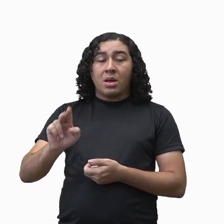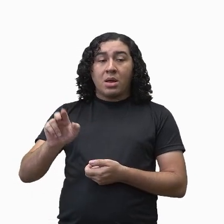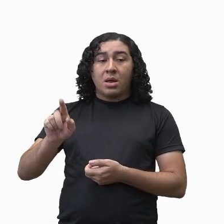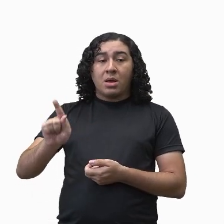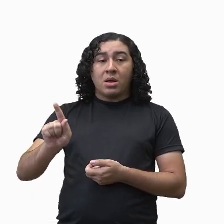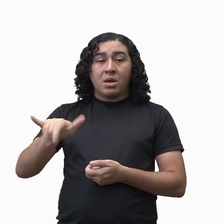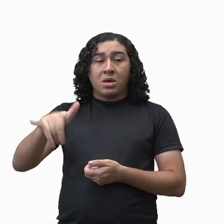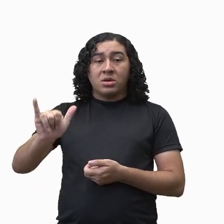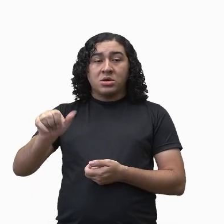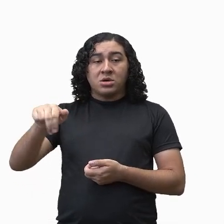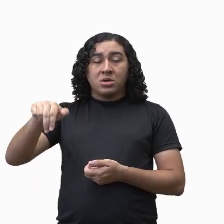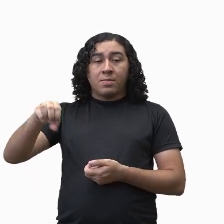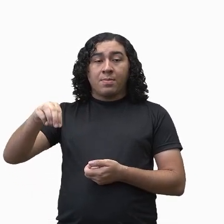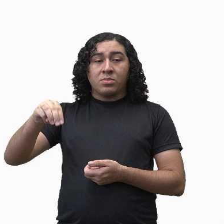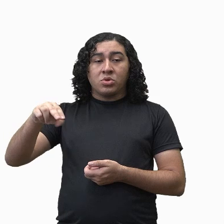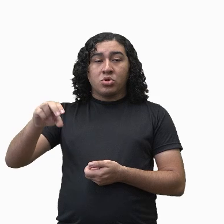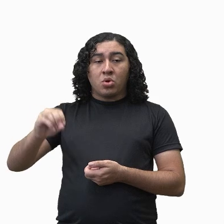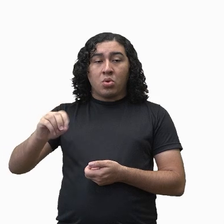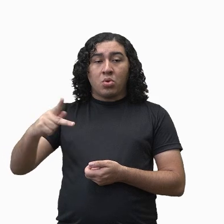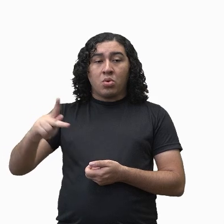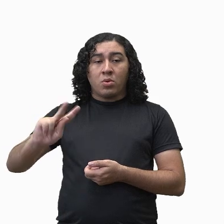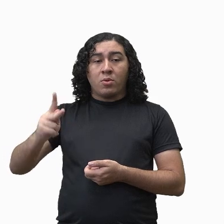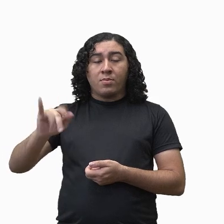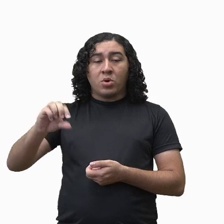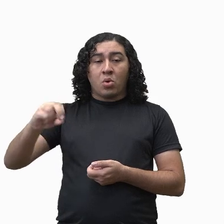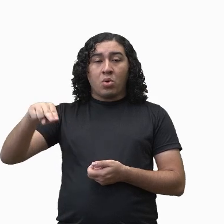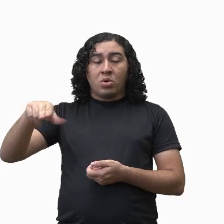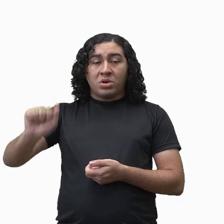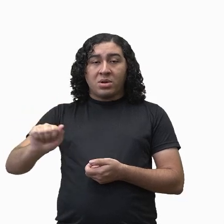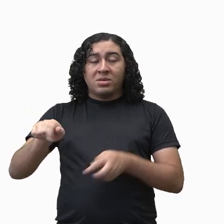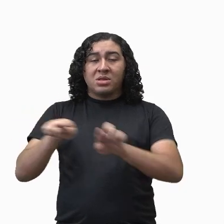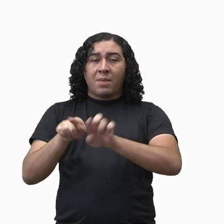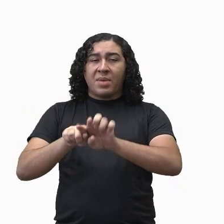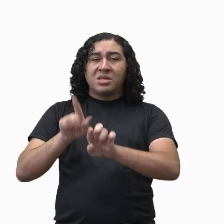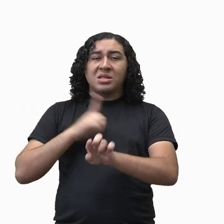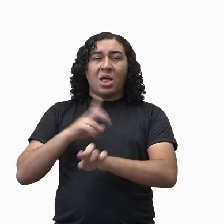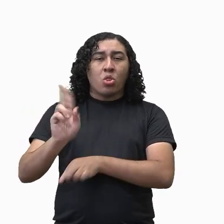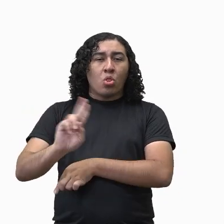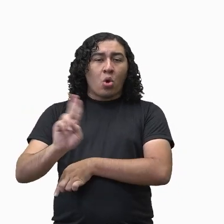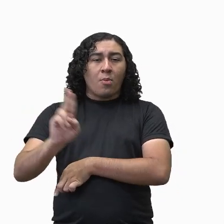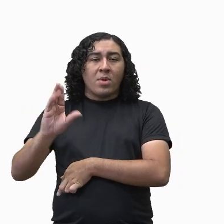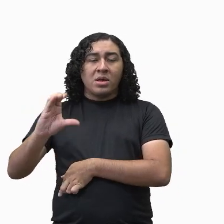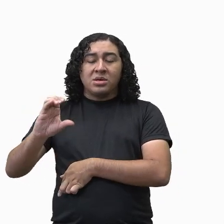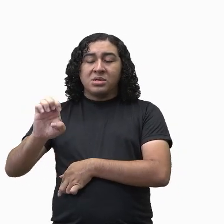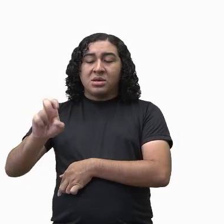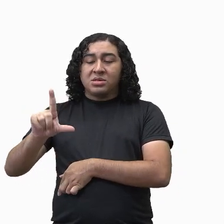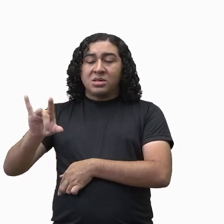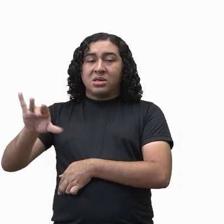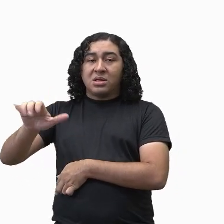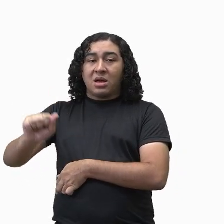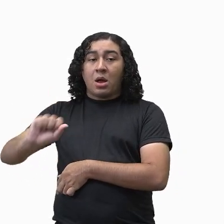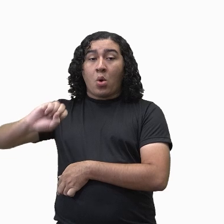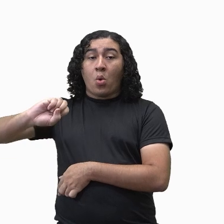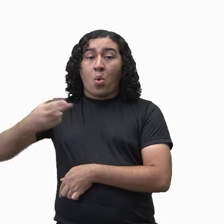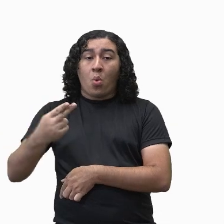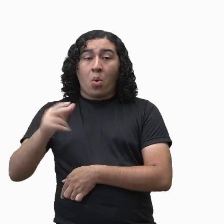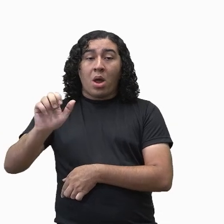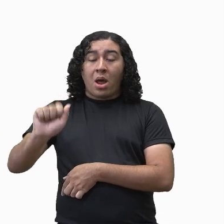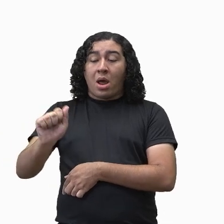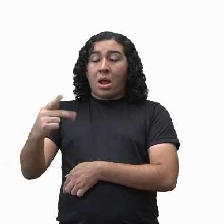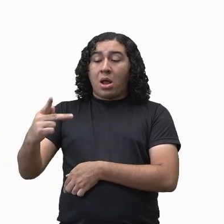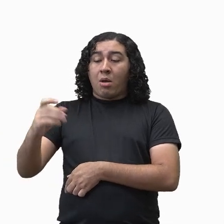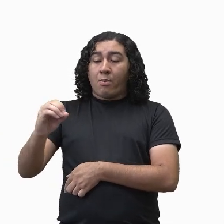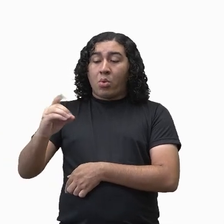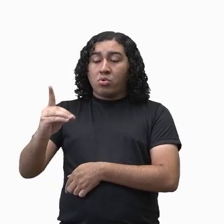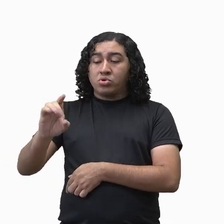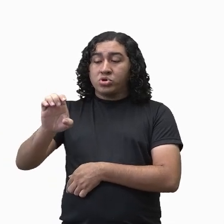das Gymnophiona, também conhecidas como cecílias ou ápodes. Então, as características delas também é